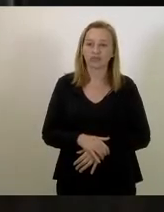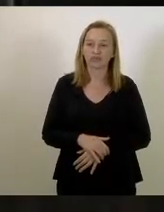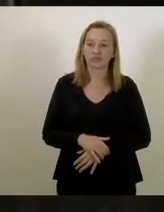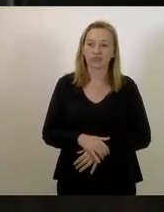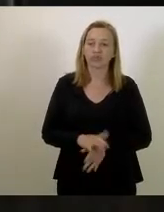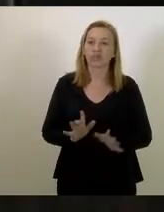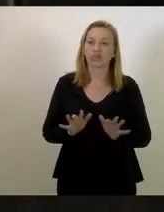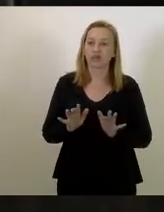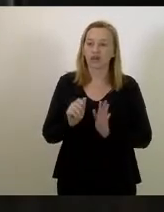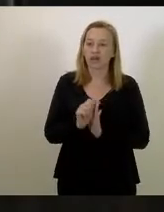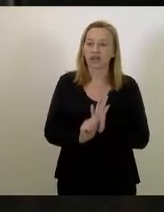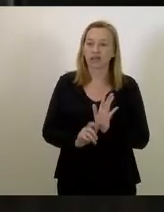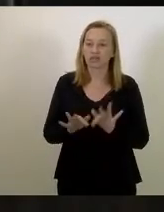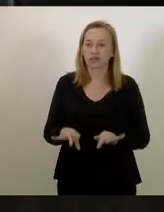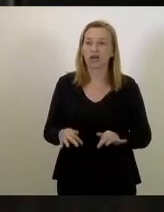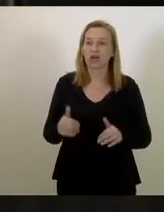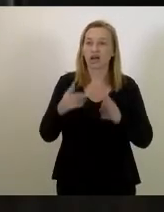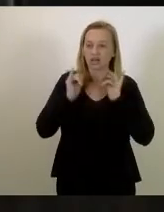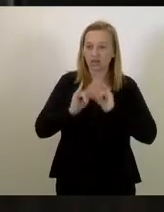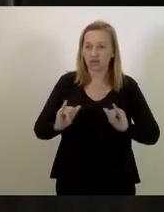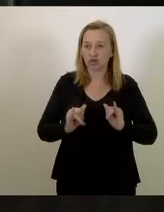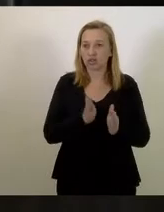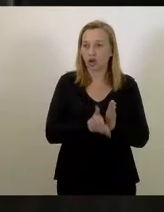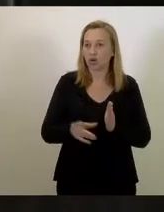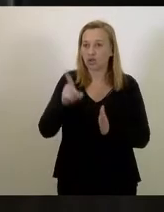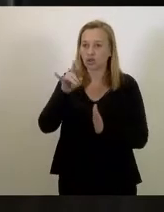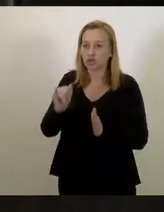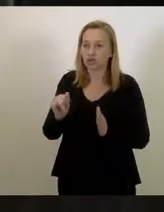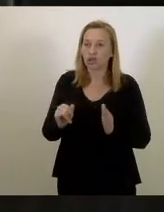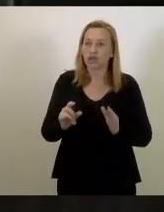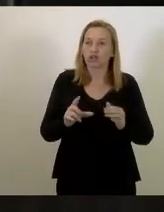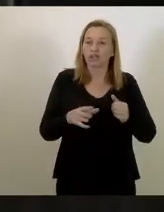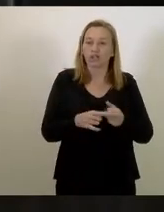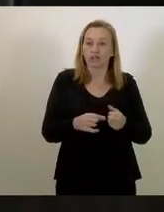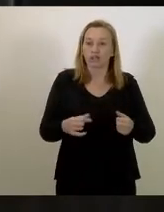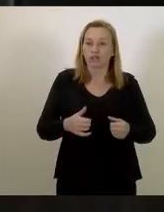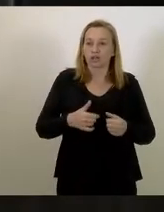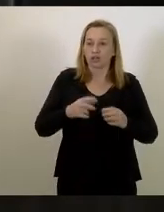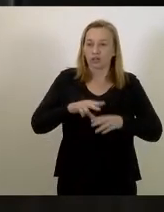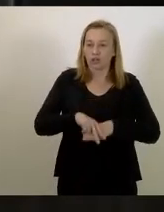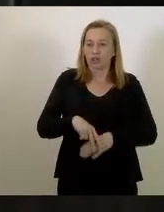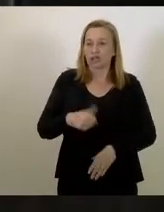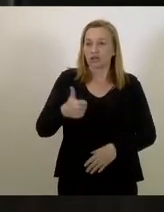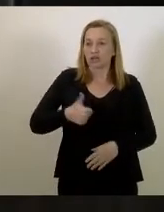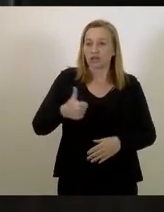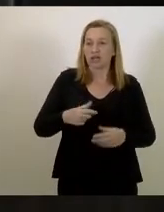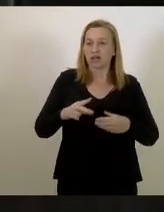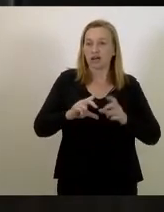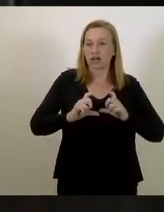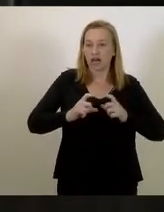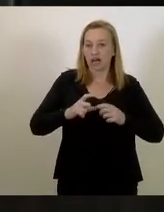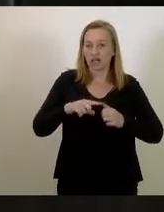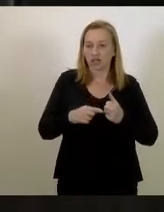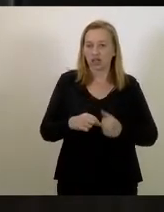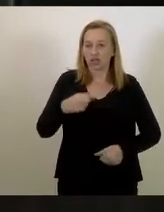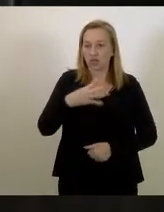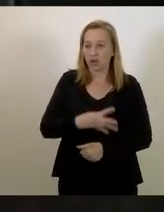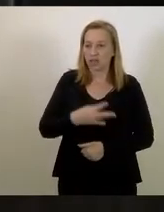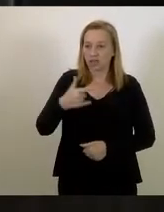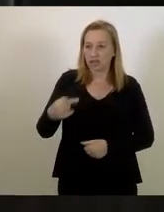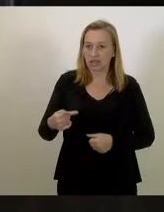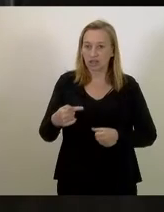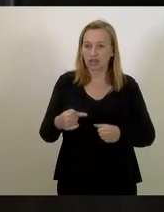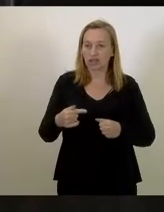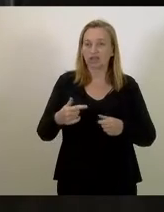final anuncio incluído na ordem do dia de acordo com o inciso primeiro do artigo 47 do regimento interno em